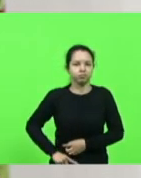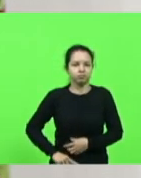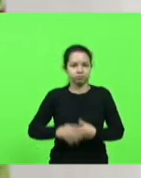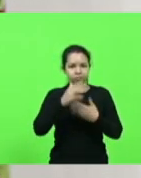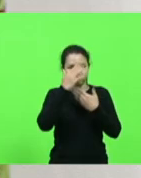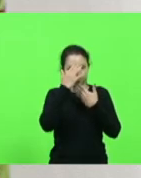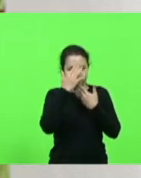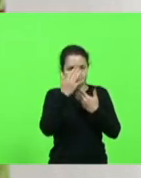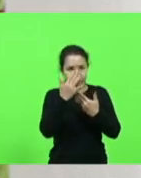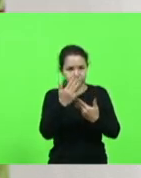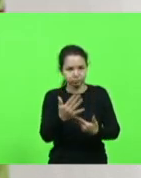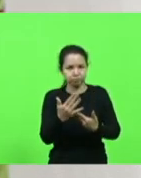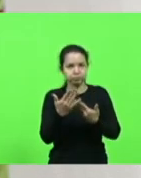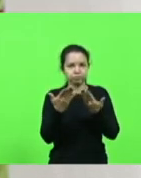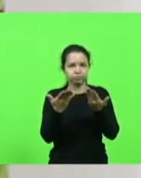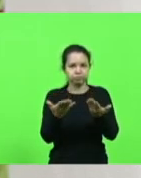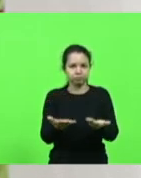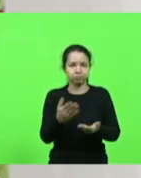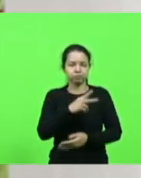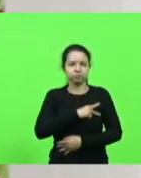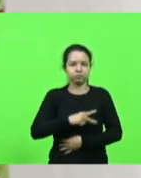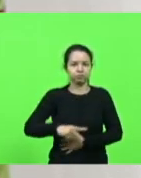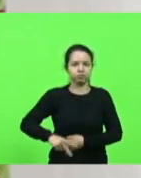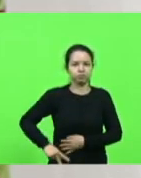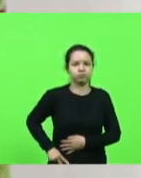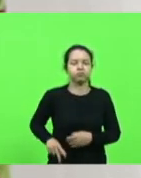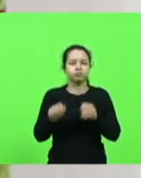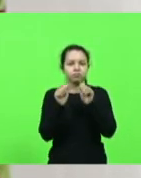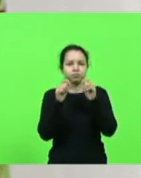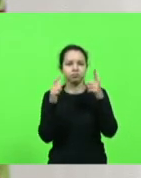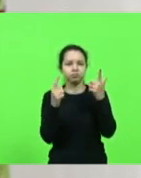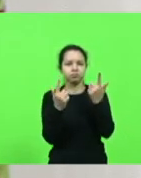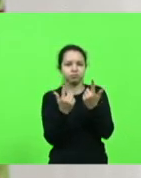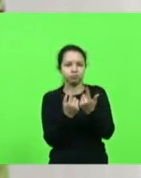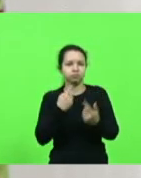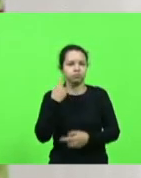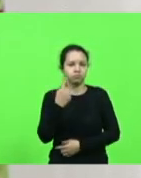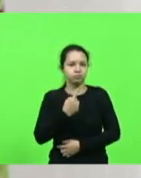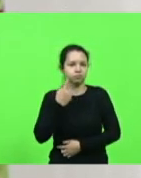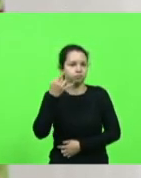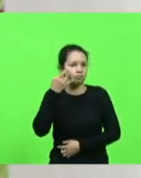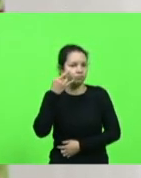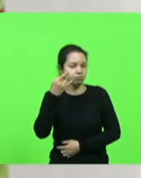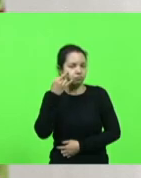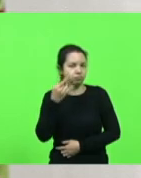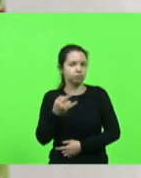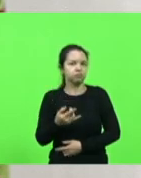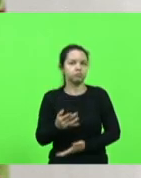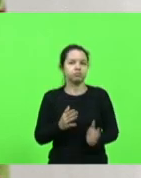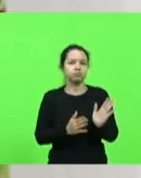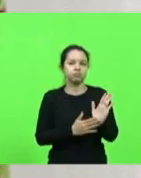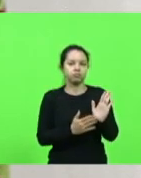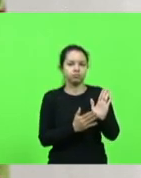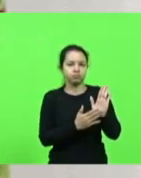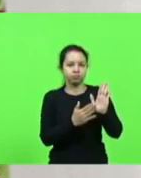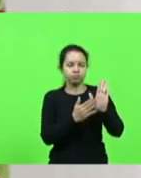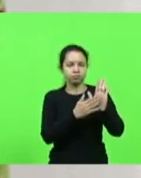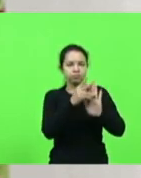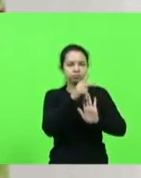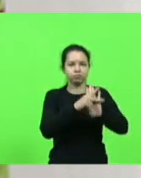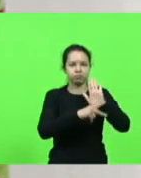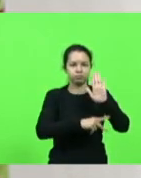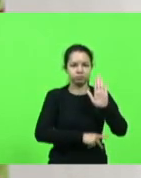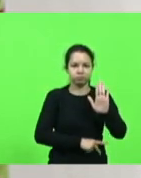acolhida de Vossa Excelência, do presidente desta Casa, o deputado Mauro de Nadal, as propostas de projetos literários e culturais